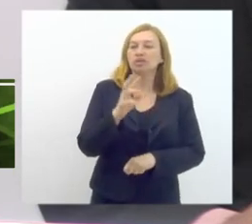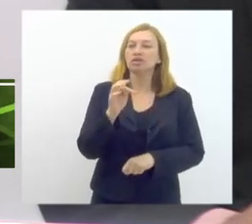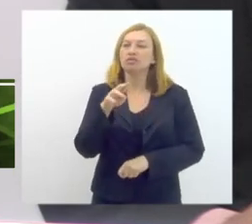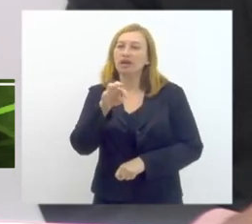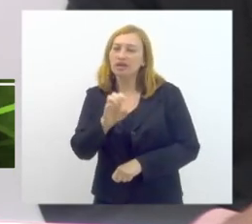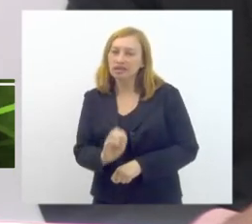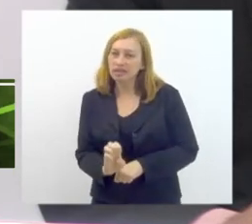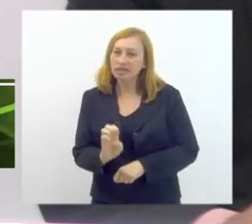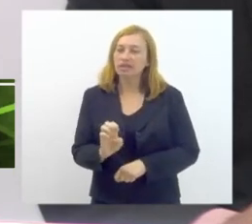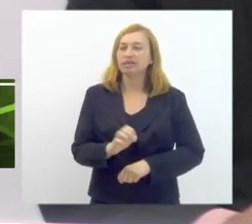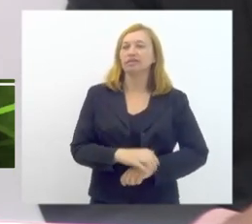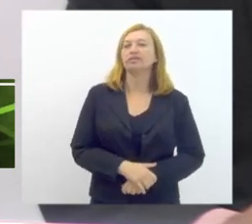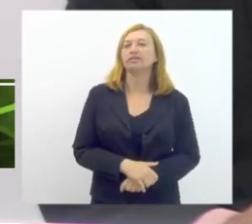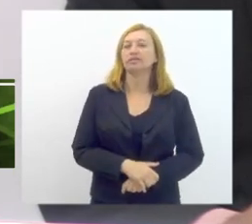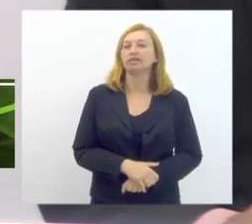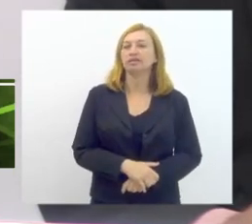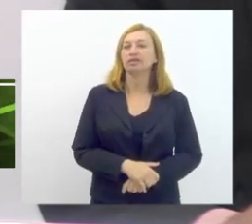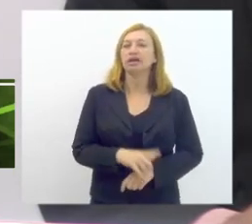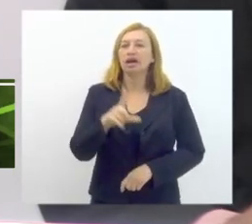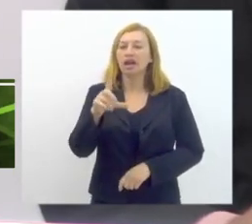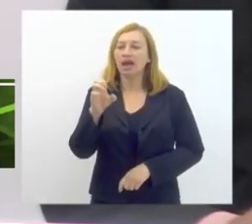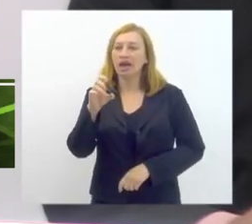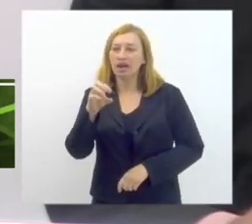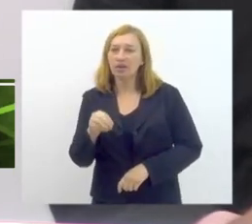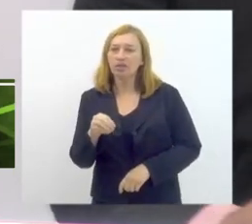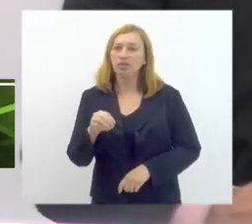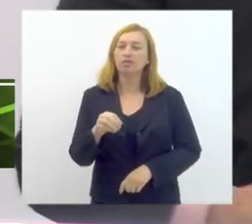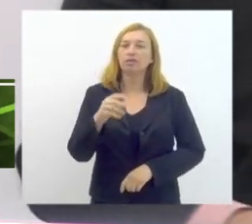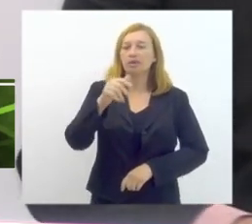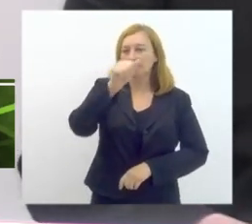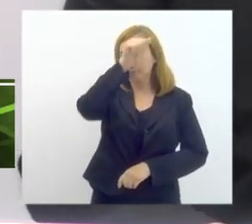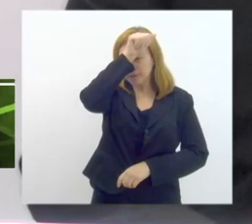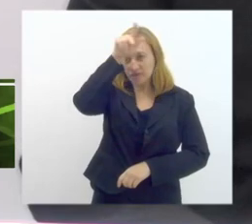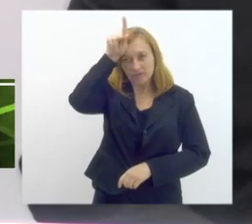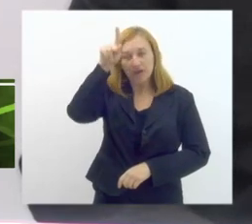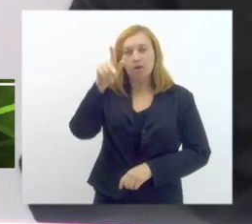Varriçai, Léo Coutinho, prefeito de Porciúncula, Léo